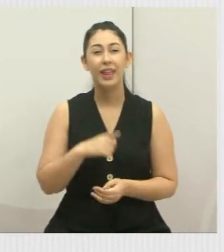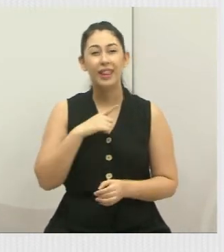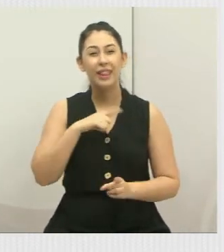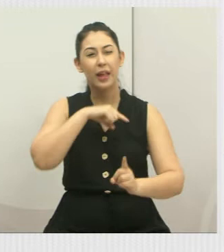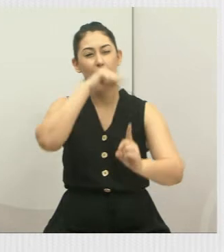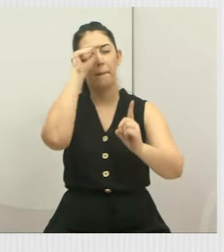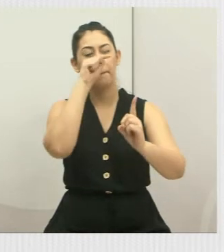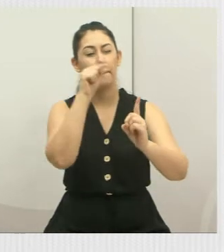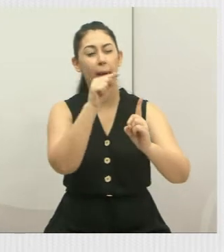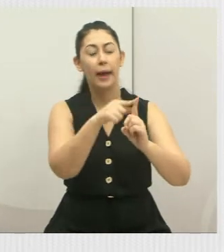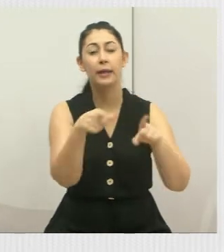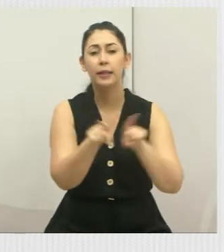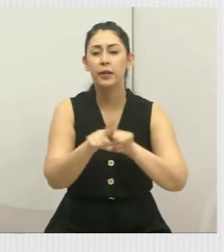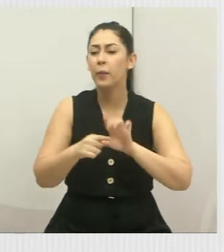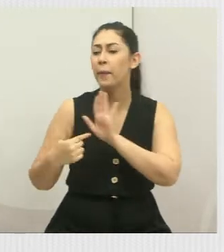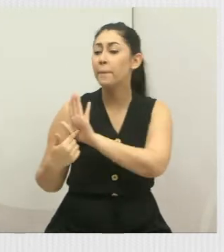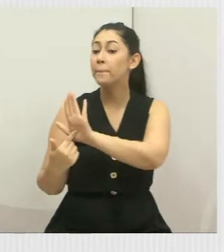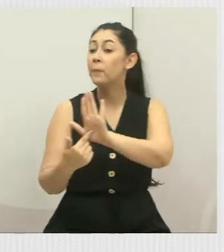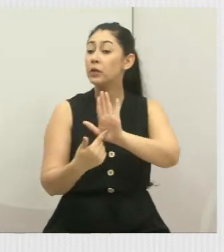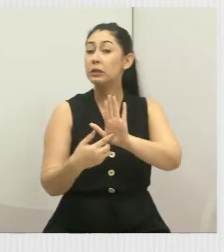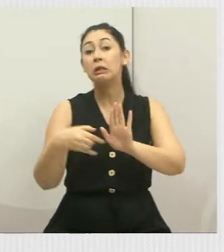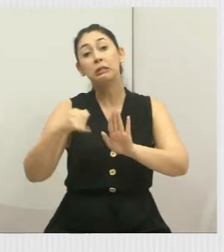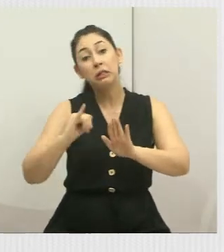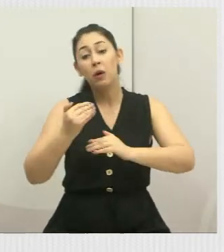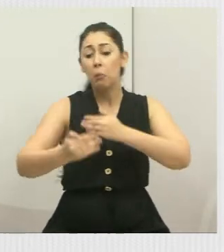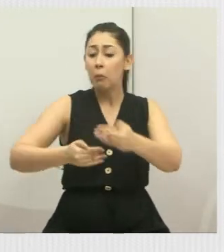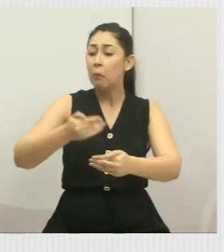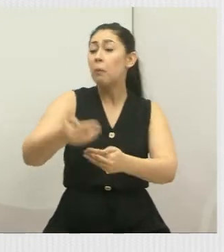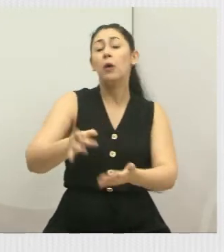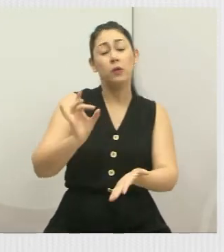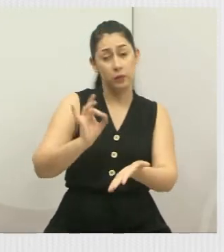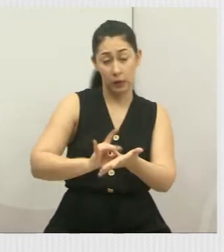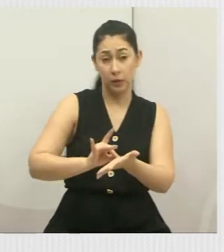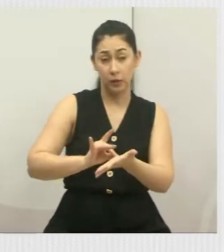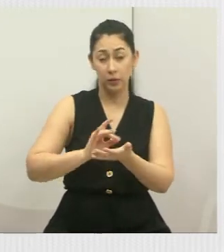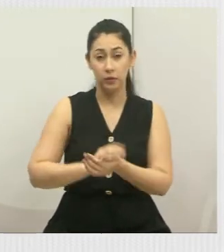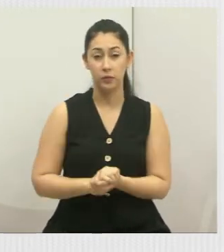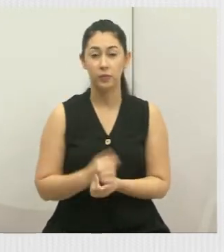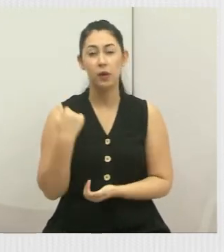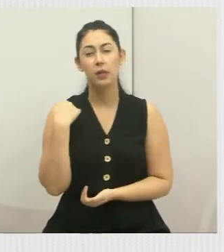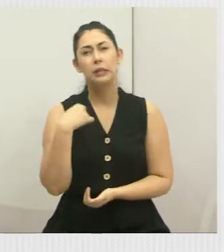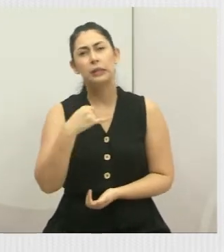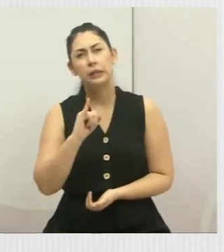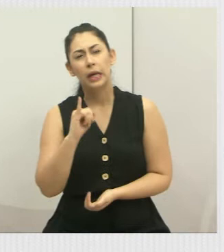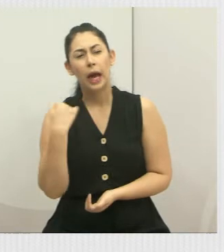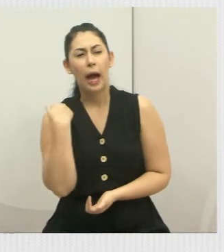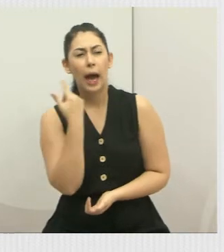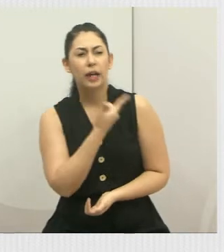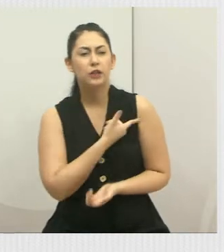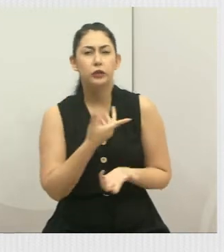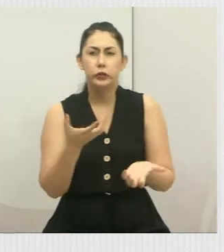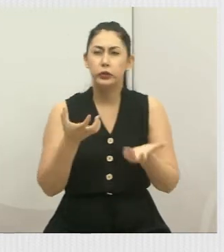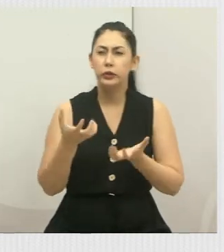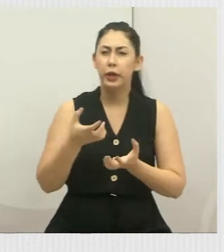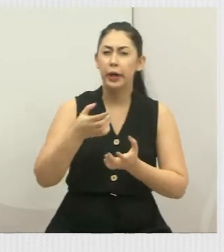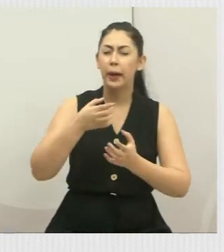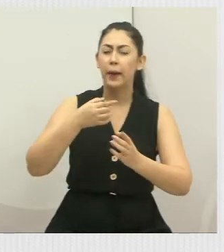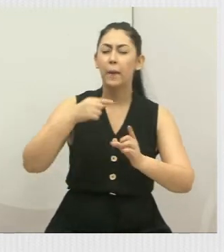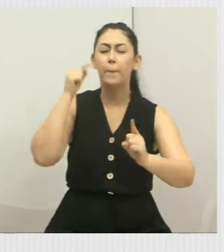e indicadores progressivos de desempenho. Então, assim, nós queremos chegar em que